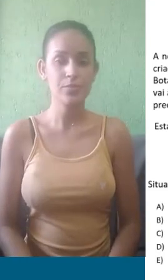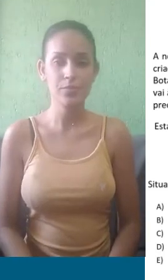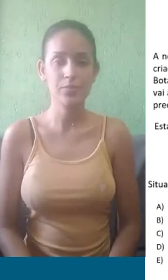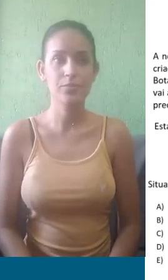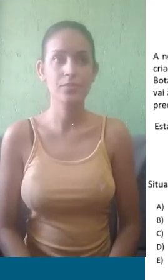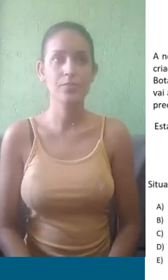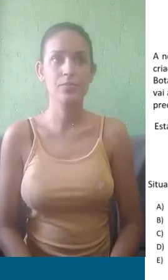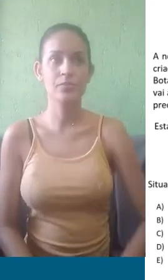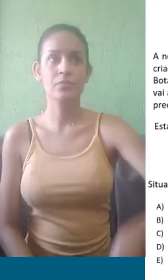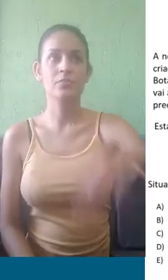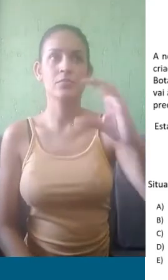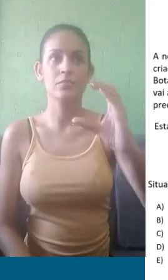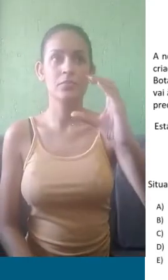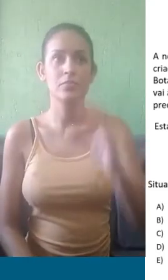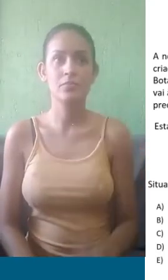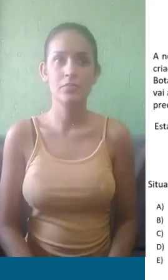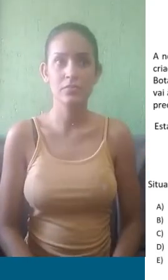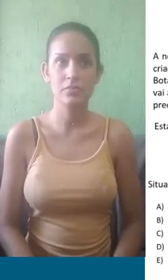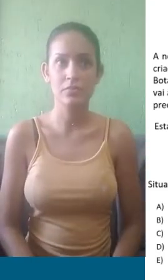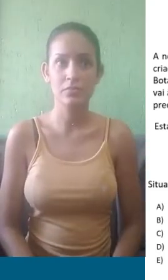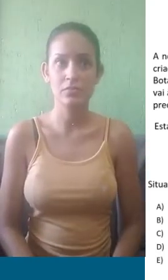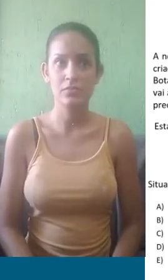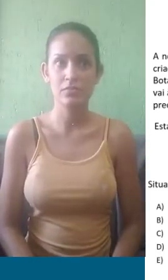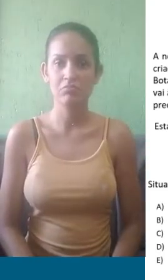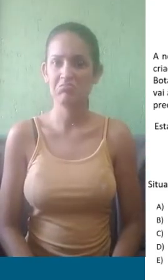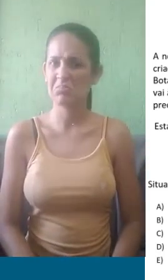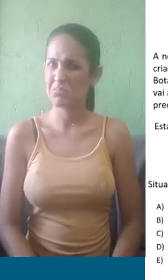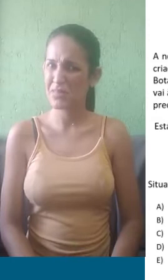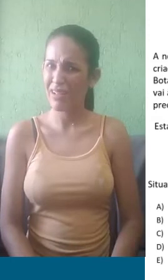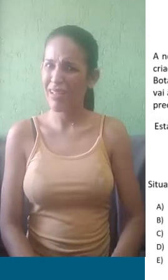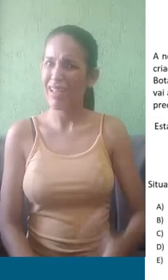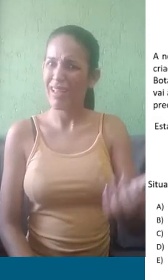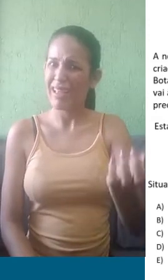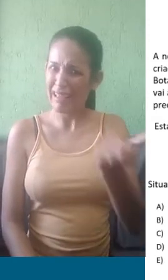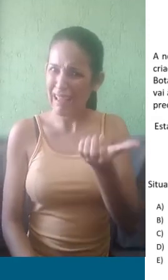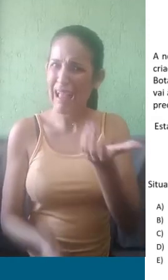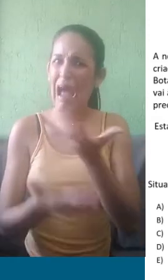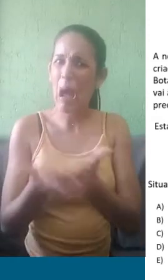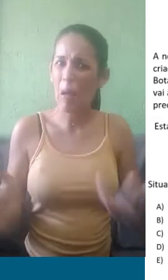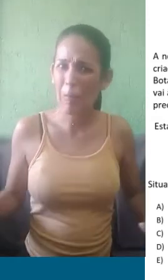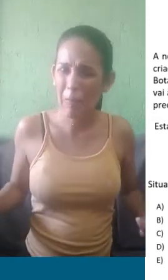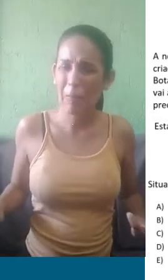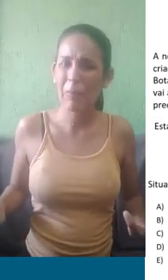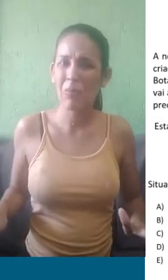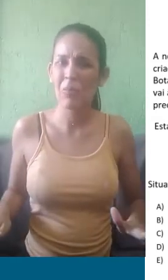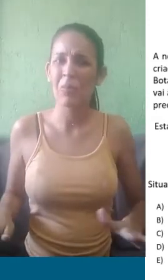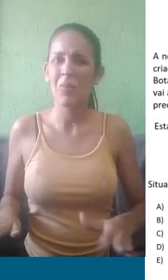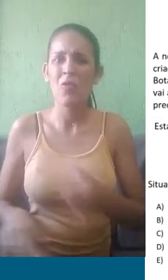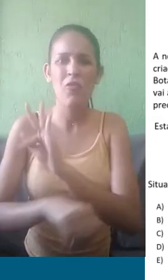No caso da letra C, não verificamos nenhuma expressão no sentido de desconstruir o rigor formal parnasiano.